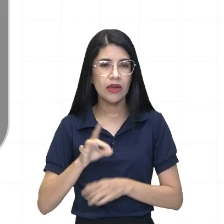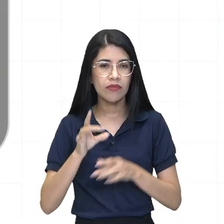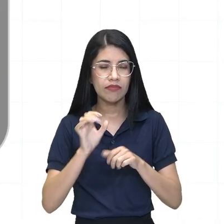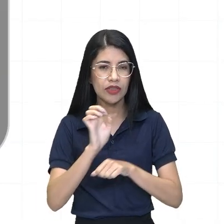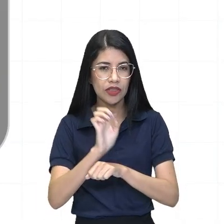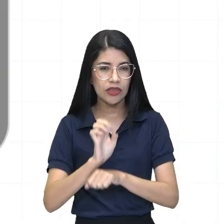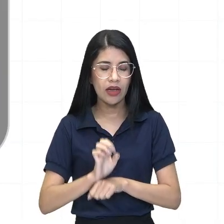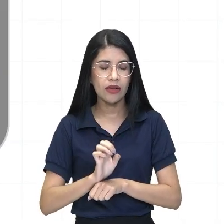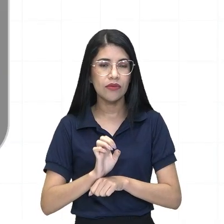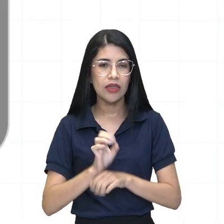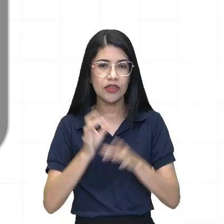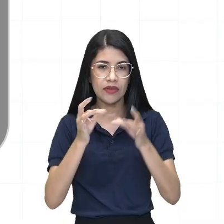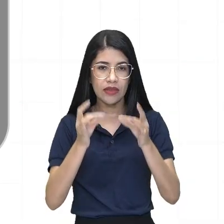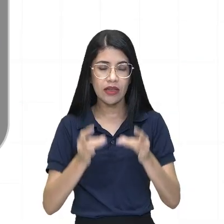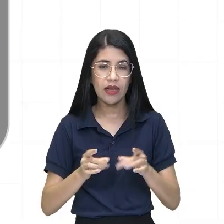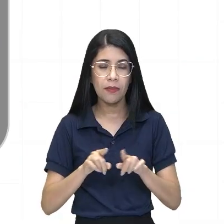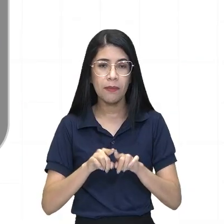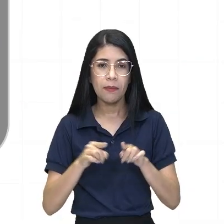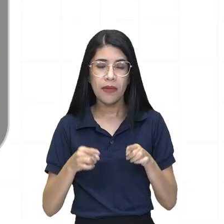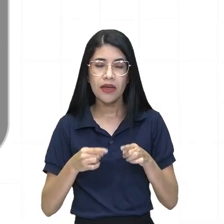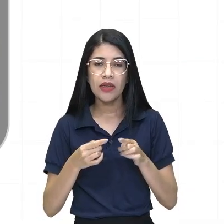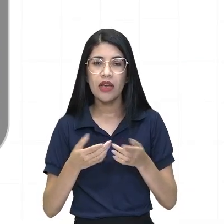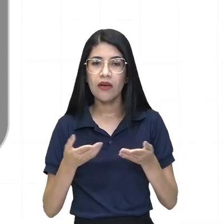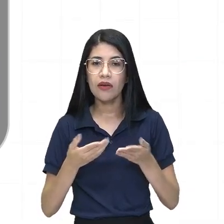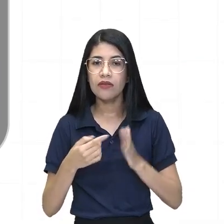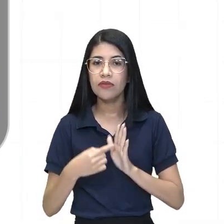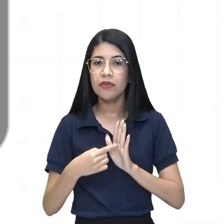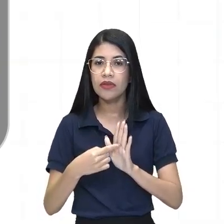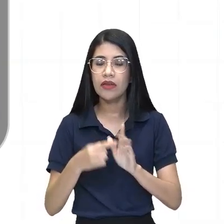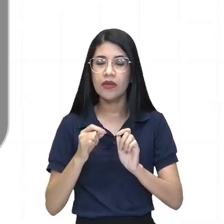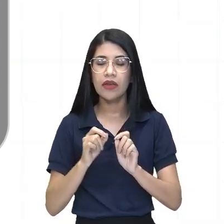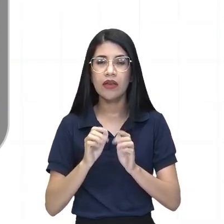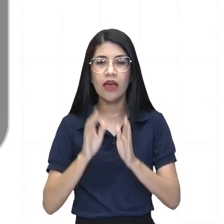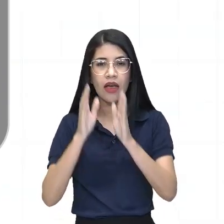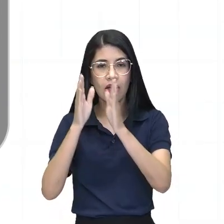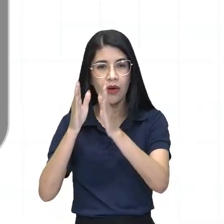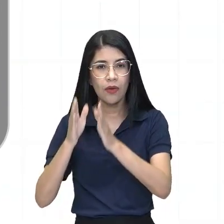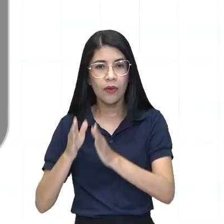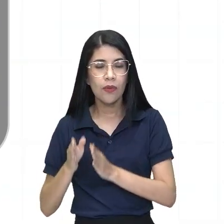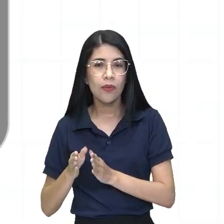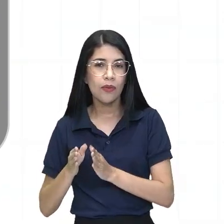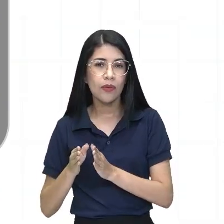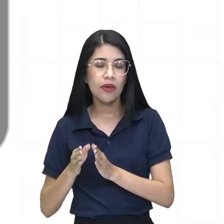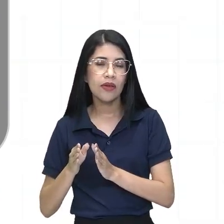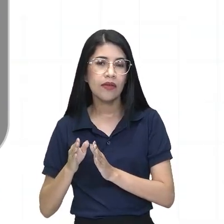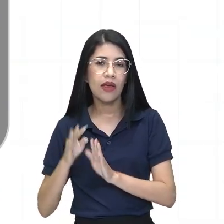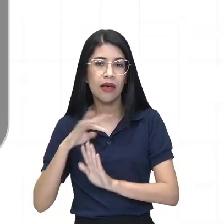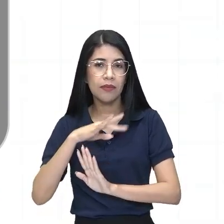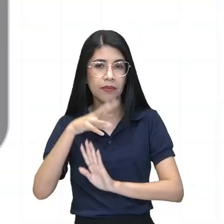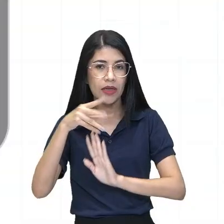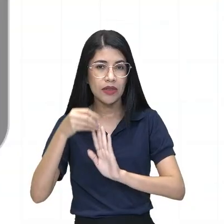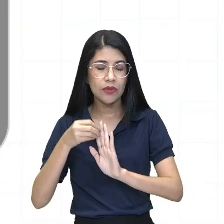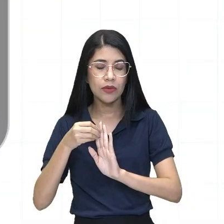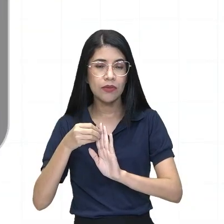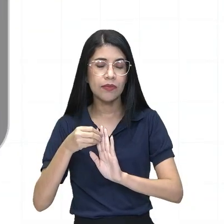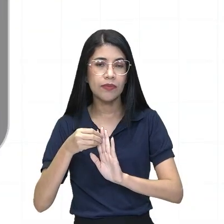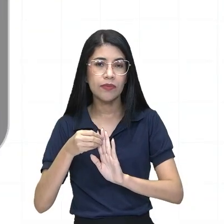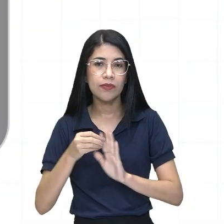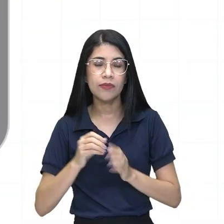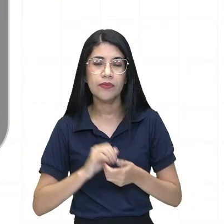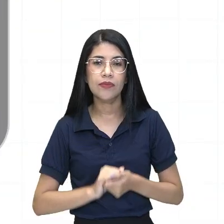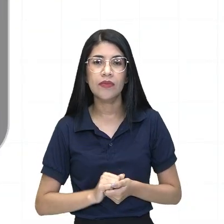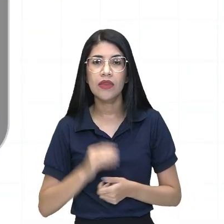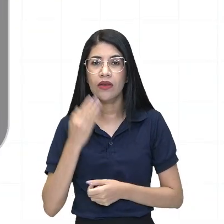Então, pelo nosso tempo de aula, nós vamos aqui analisar a última coluna. O que que tem aqui? É o da Amazônia Legal. Observe aqui comigo na última